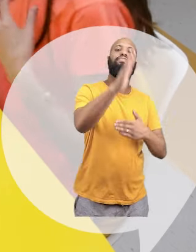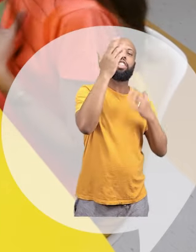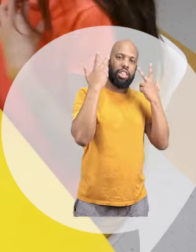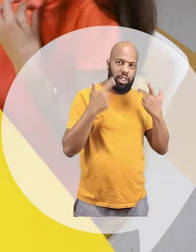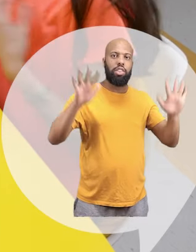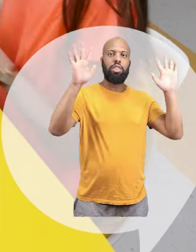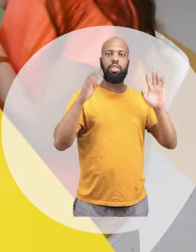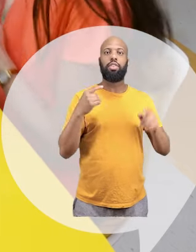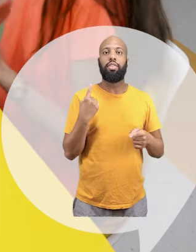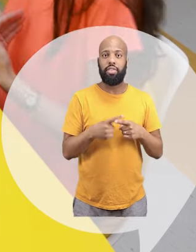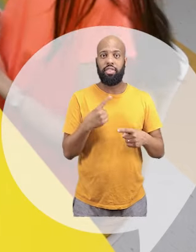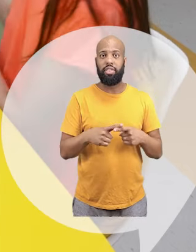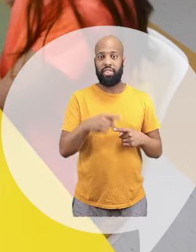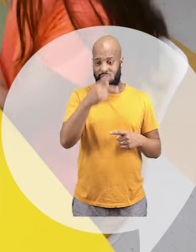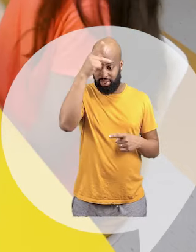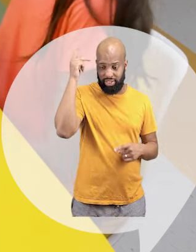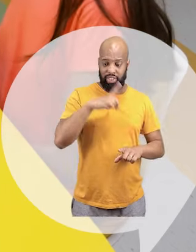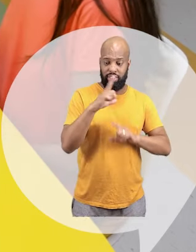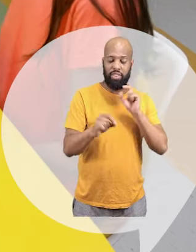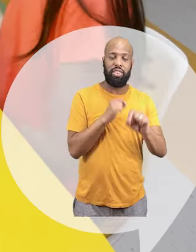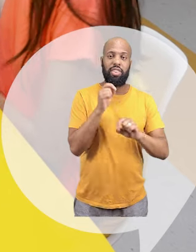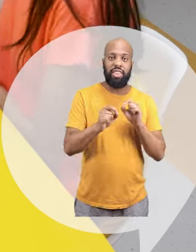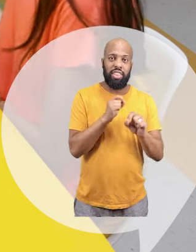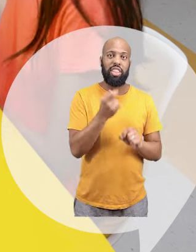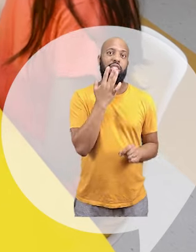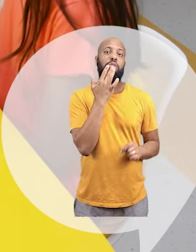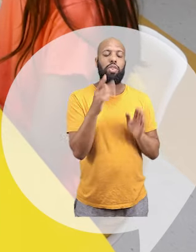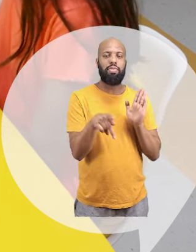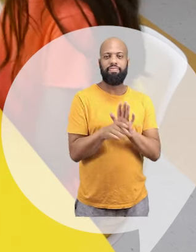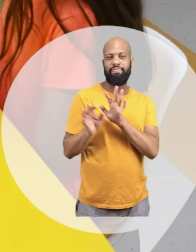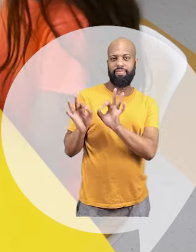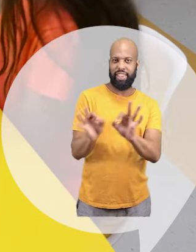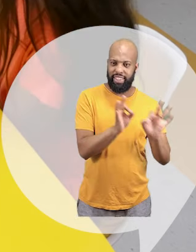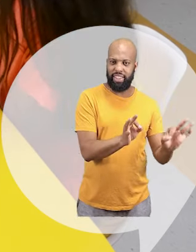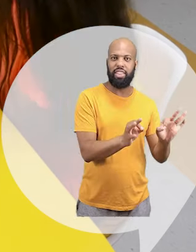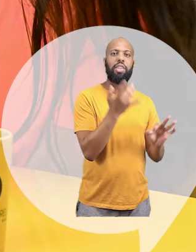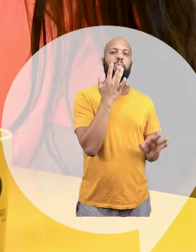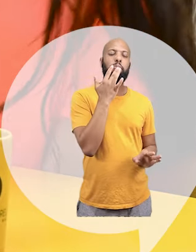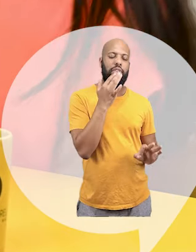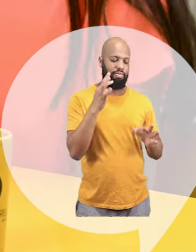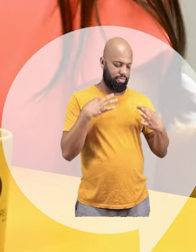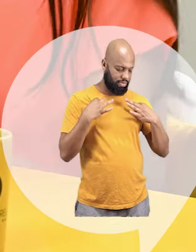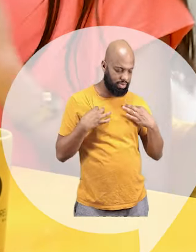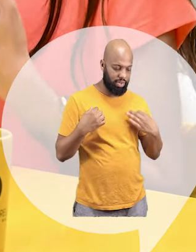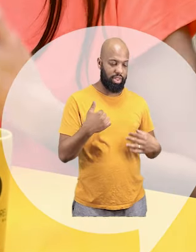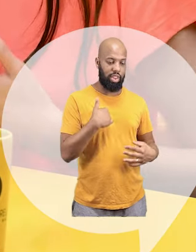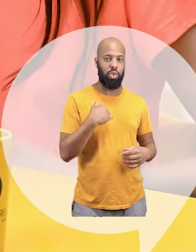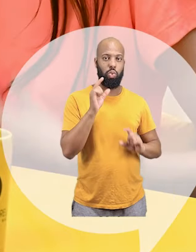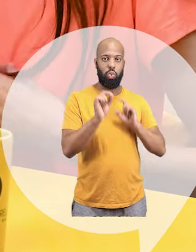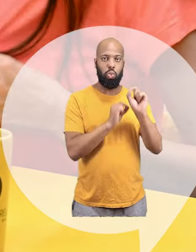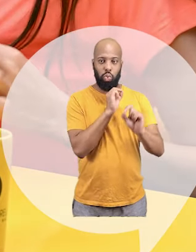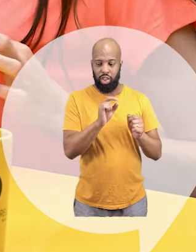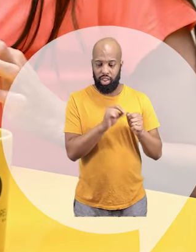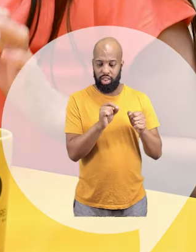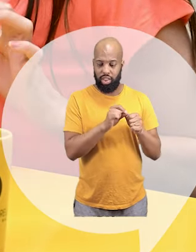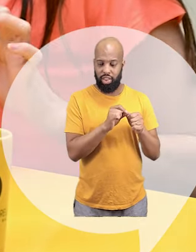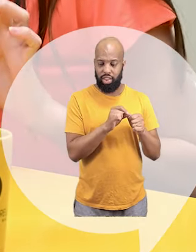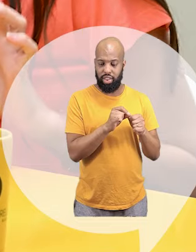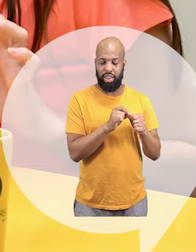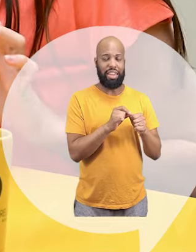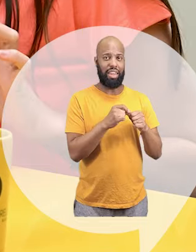olha aqui a pessoa vê toda na parede isso é com certeza não é nenhuma síndrome de reggae Porque absorvei toda na paleta trabalhada certinho eu coloquei